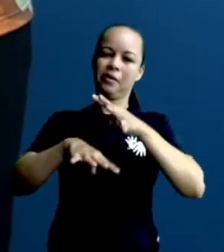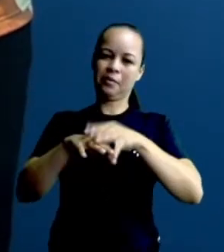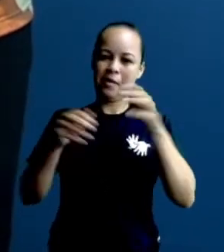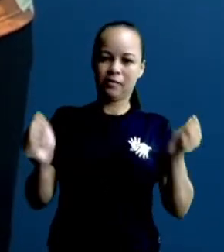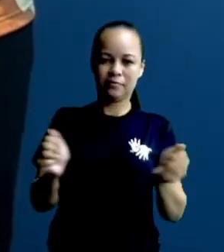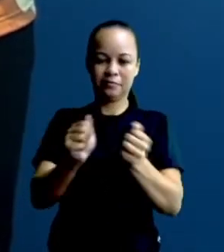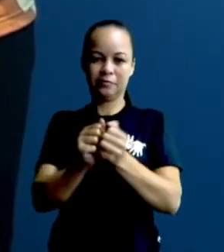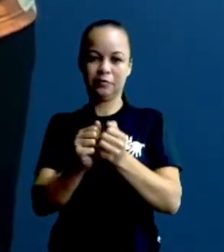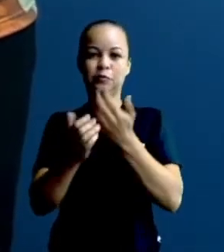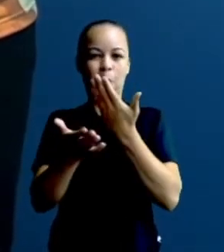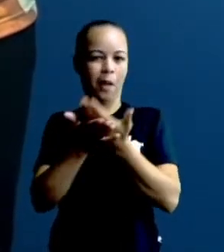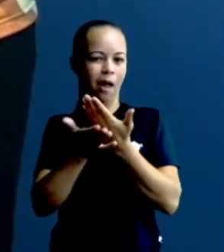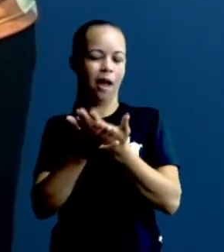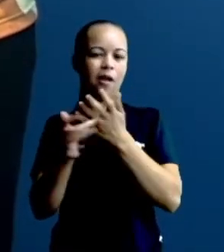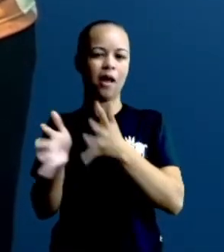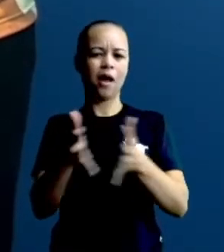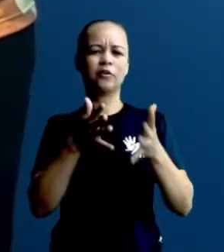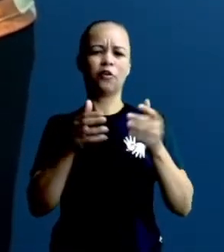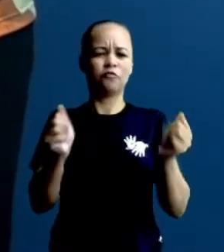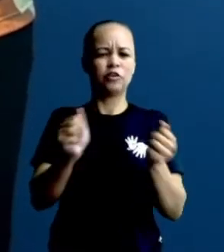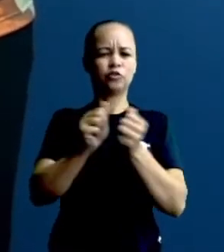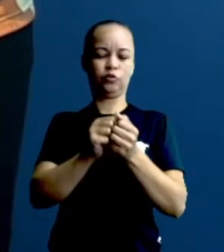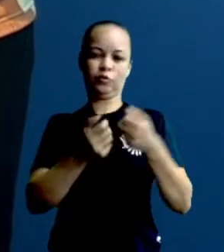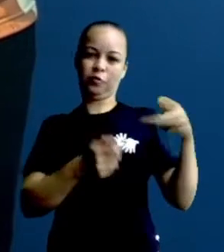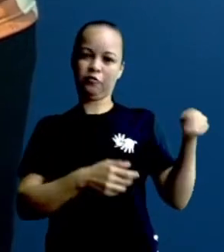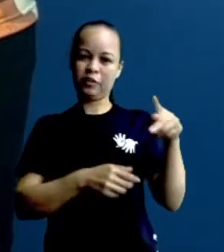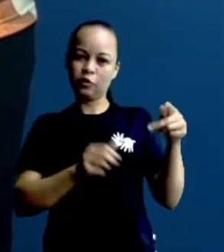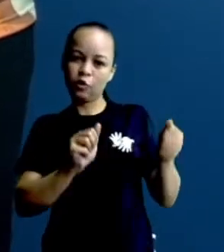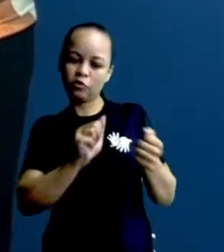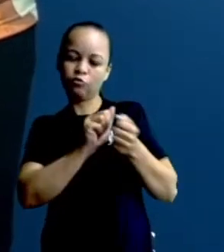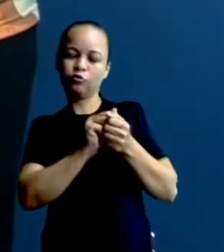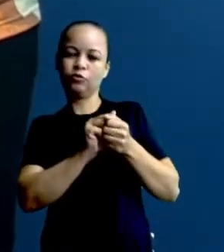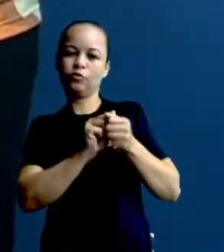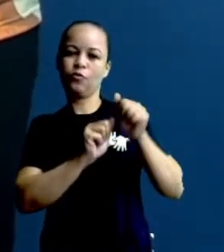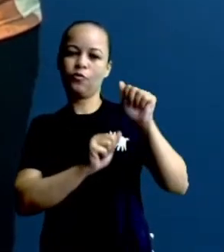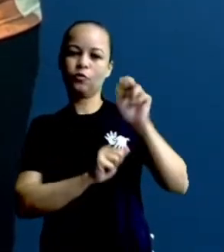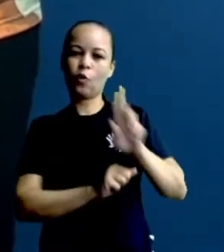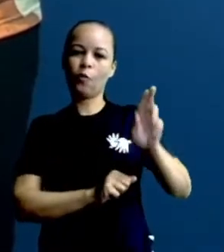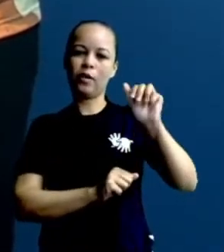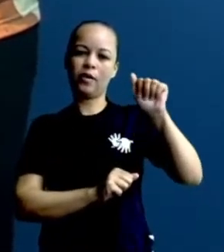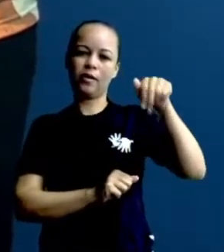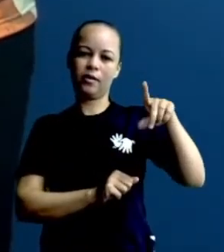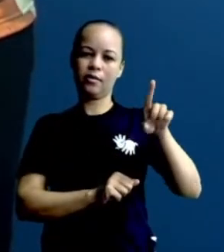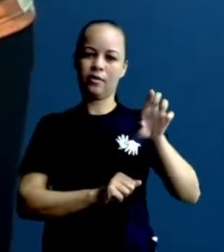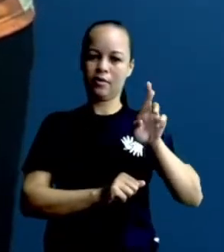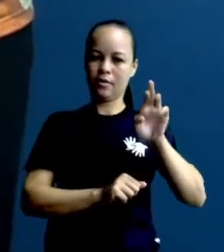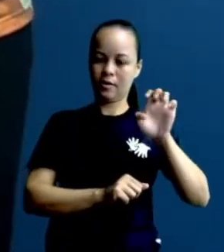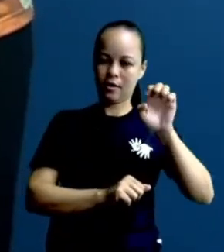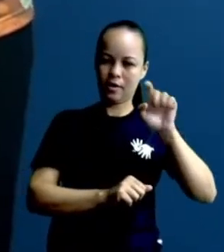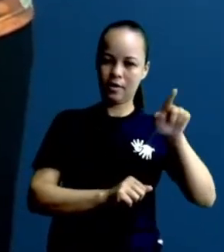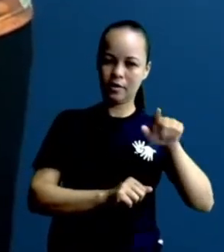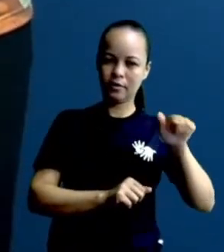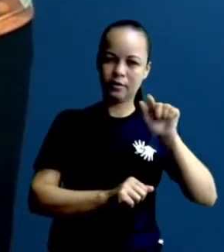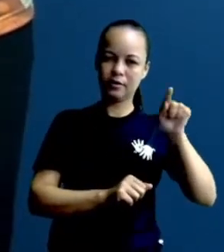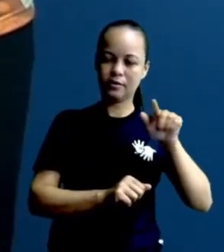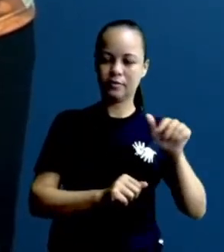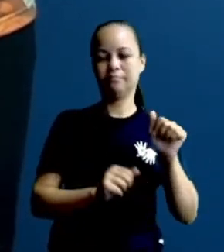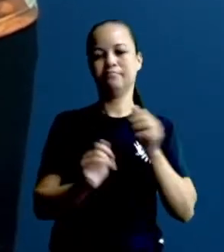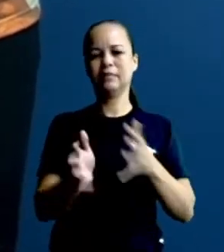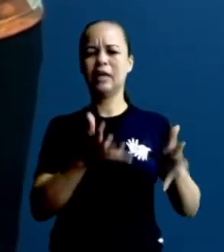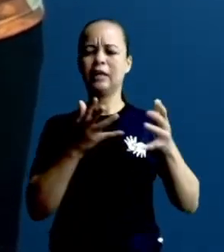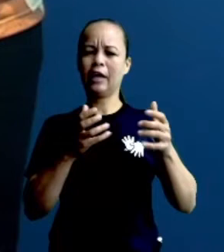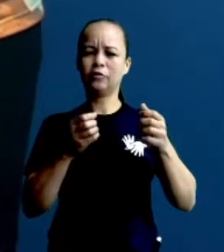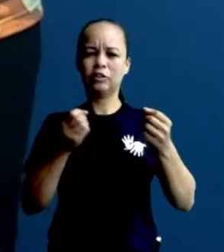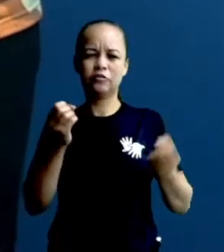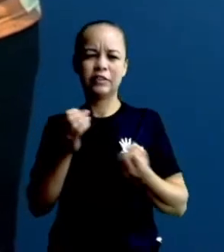vem comigo, porque eu, Andresa Sacramento, quero continuar desvendando os mistérios da matemática juntinho